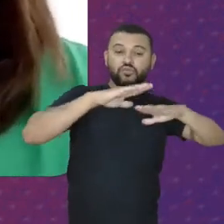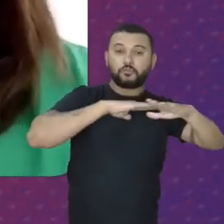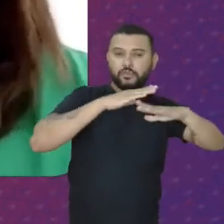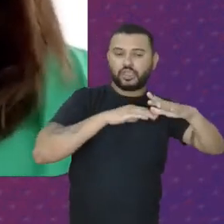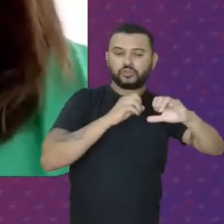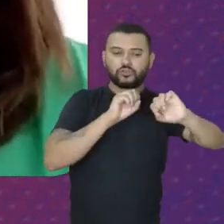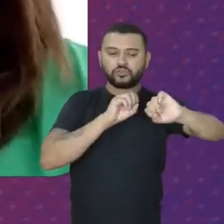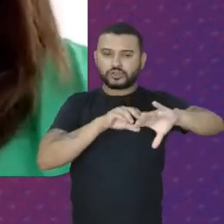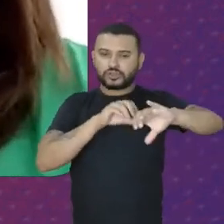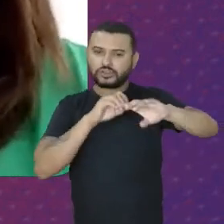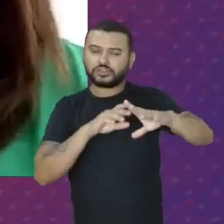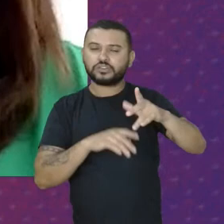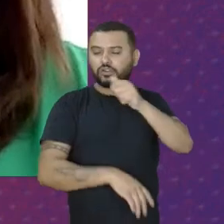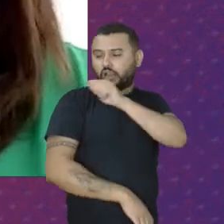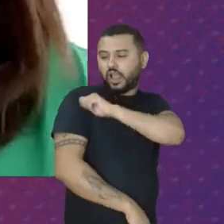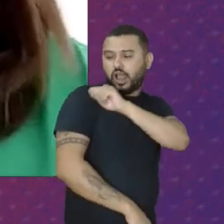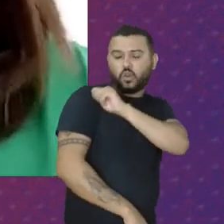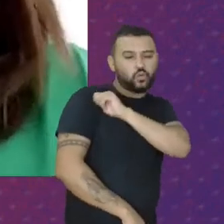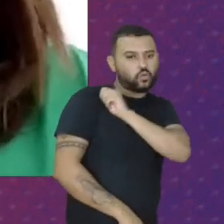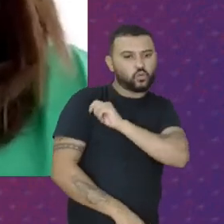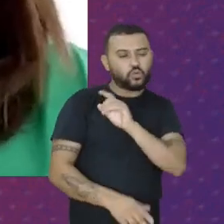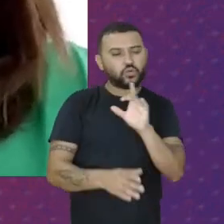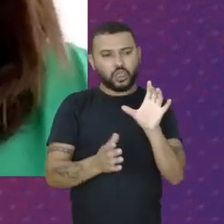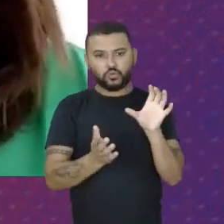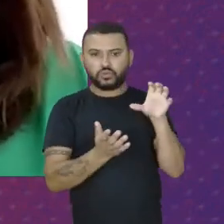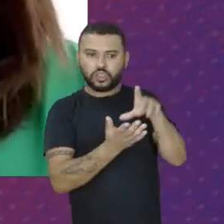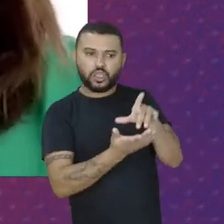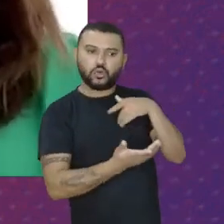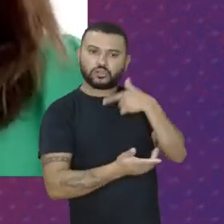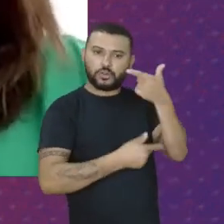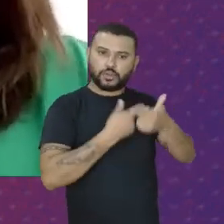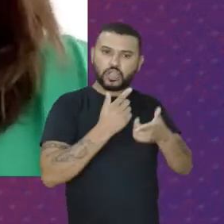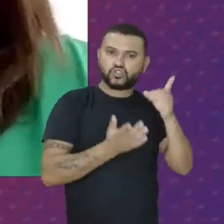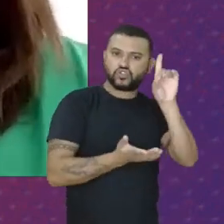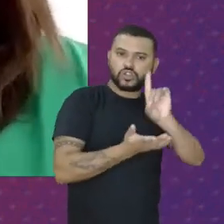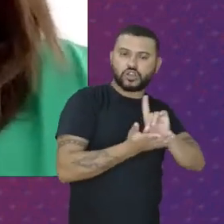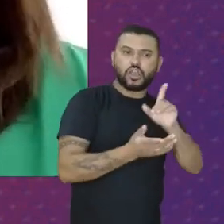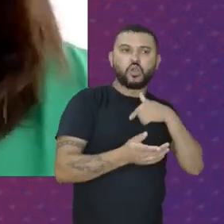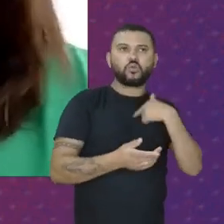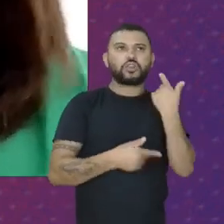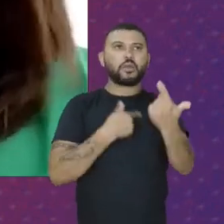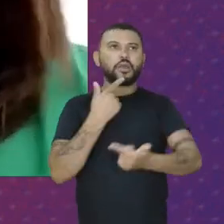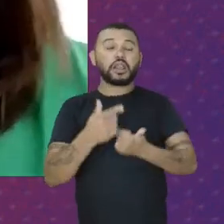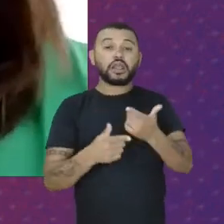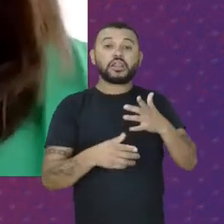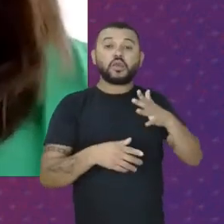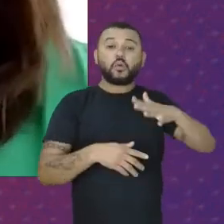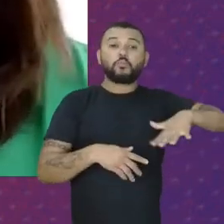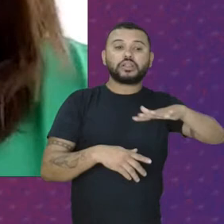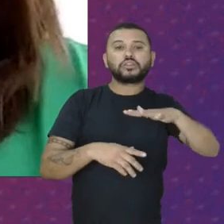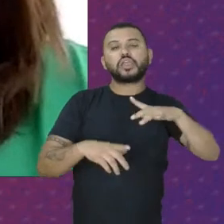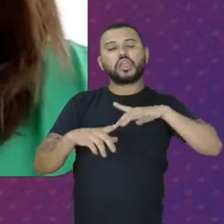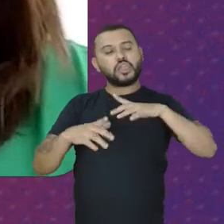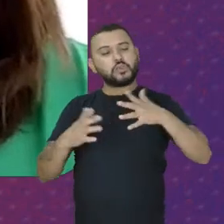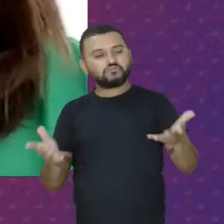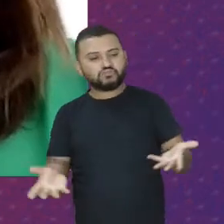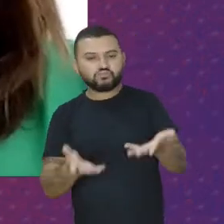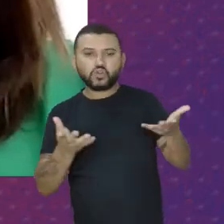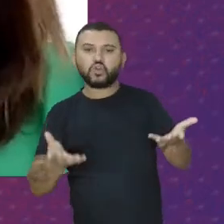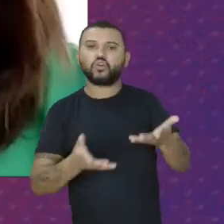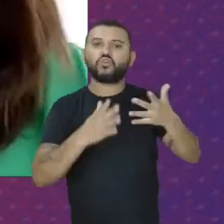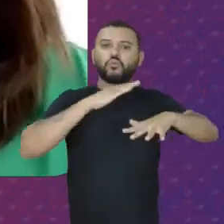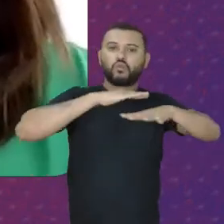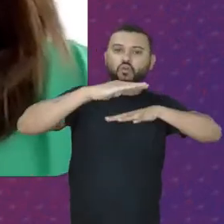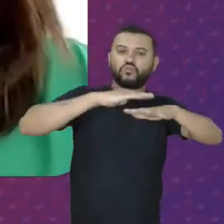Diretório Central dos Estudantes, momento em que tivemos as maiores mobilizações